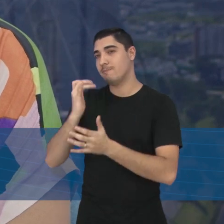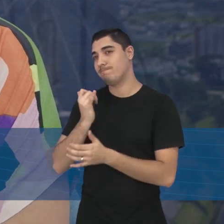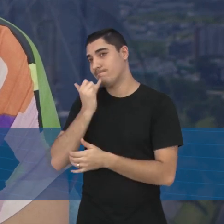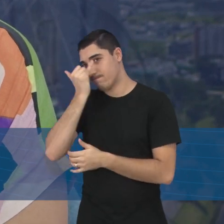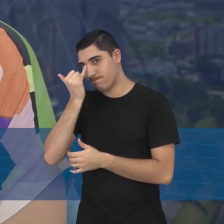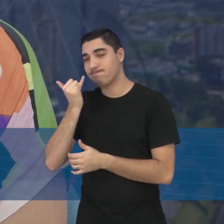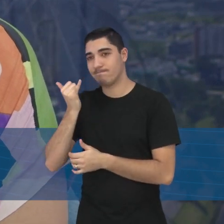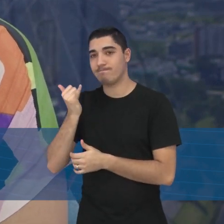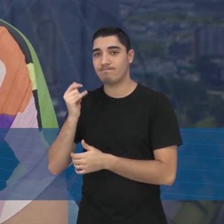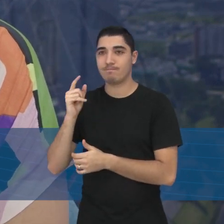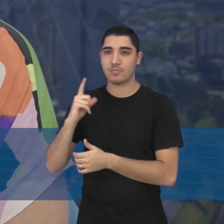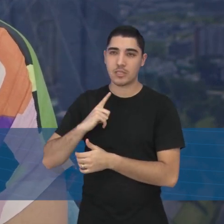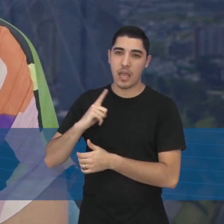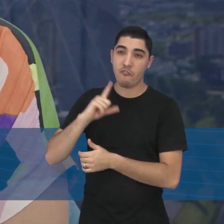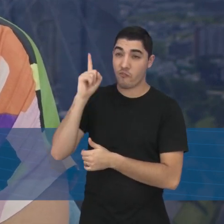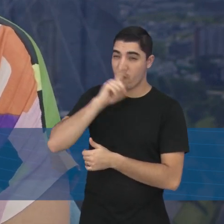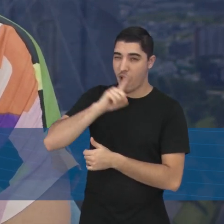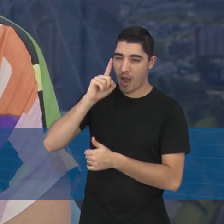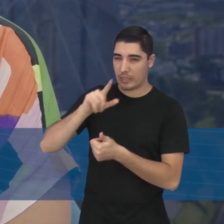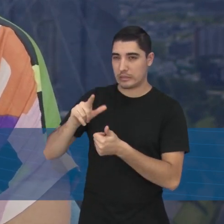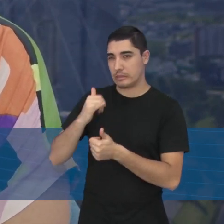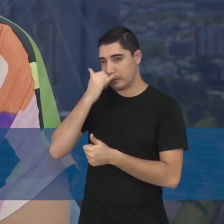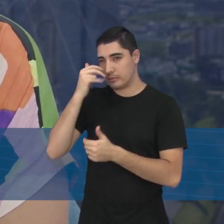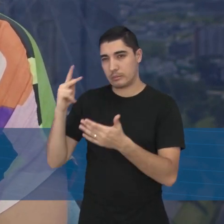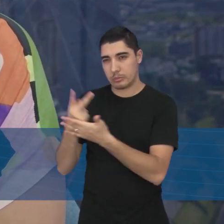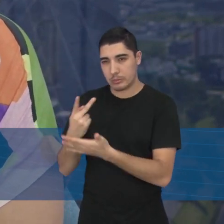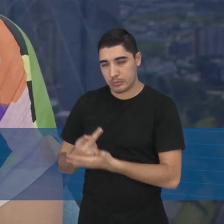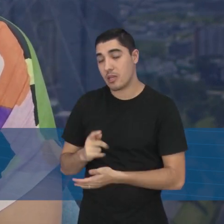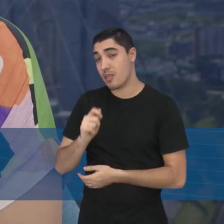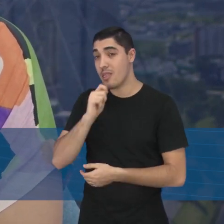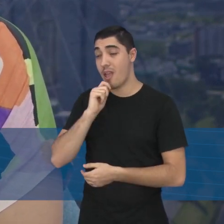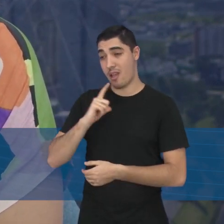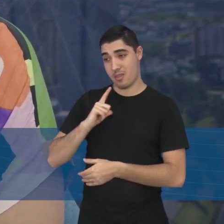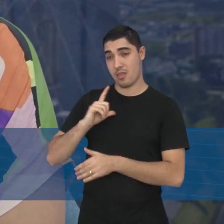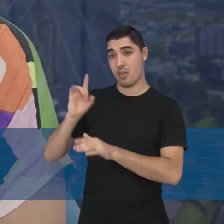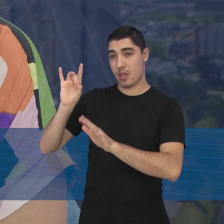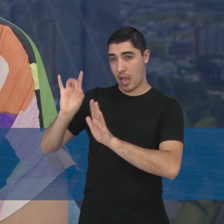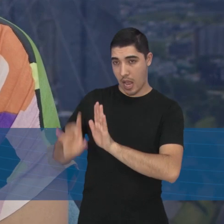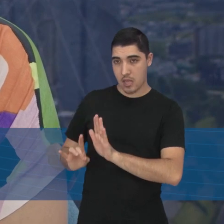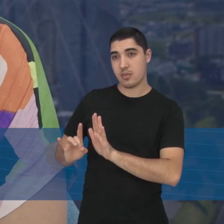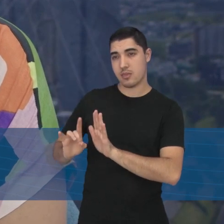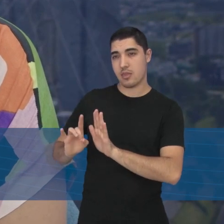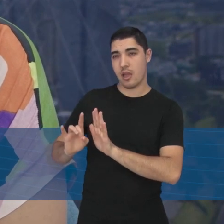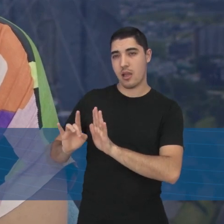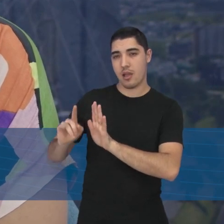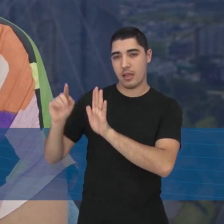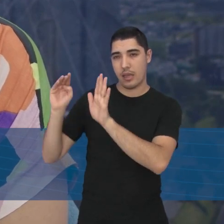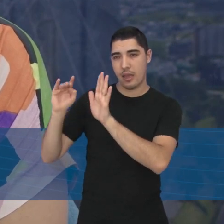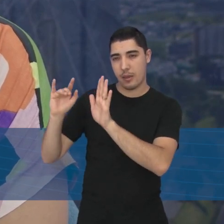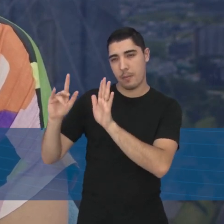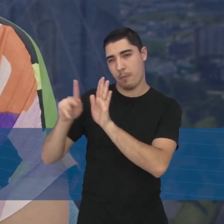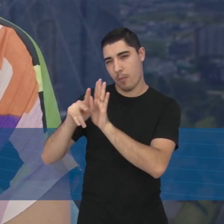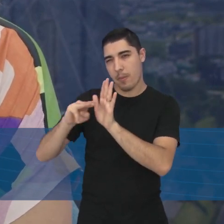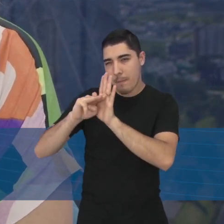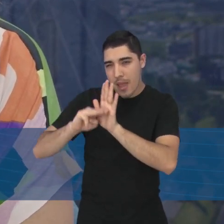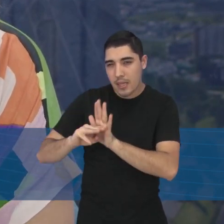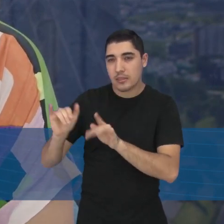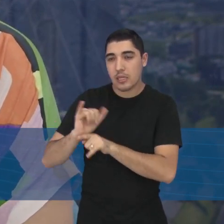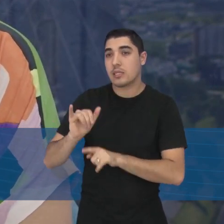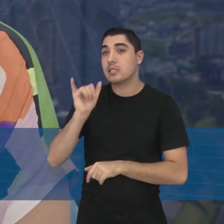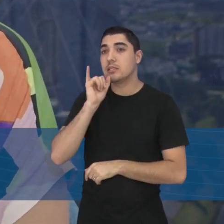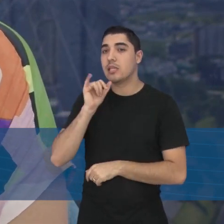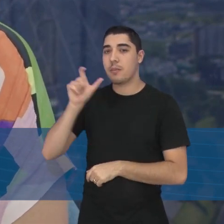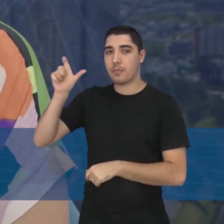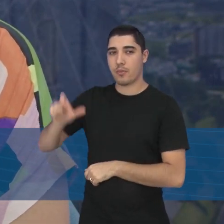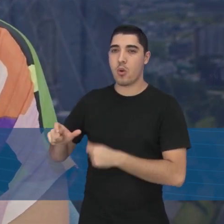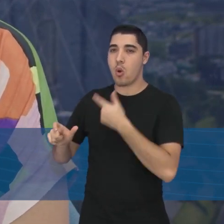estudo muito clássico que define o índice de falha de cada método. E a